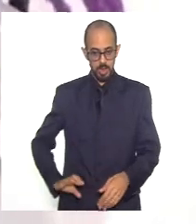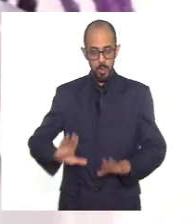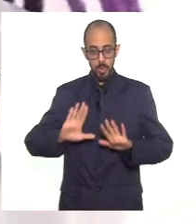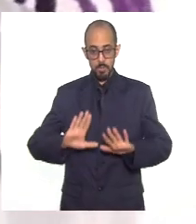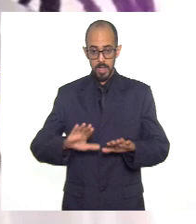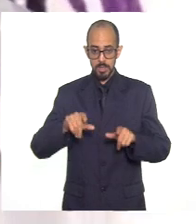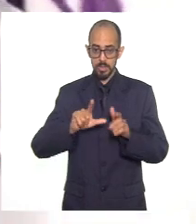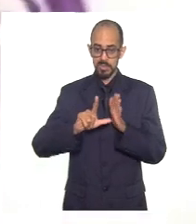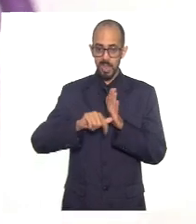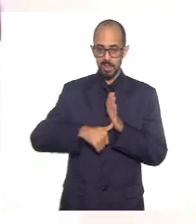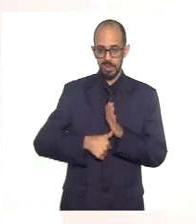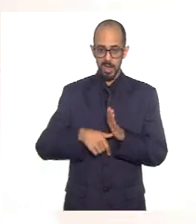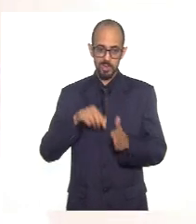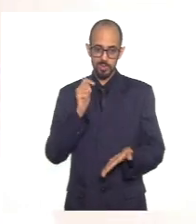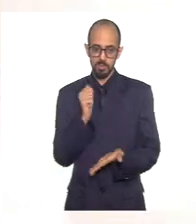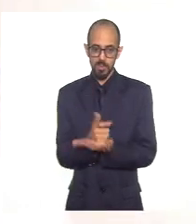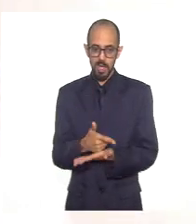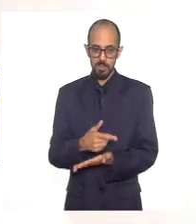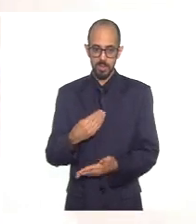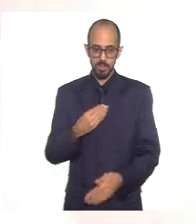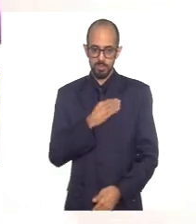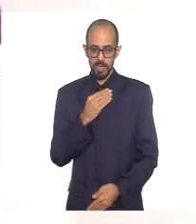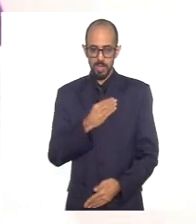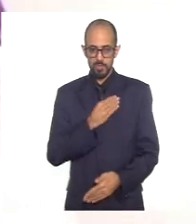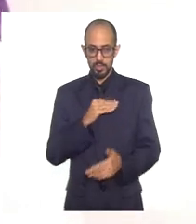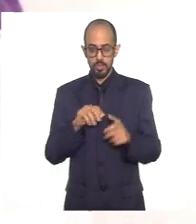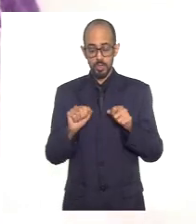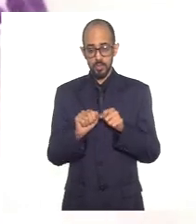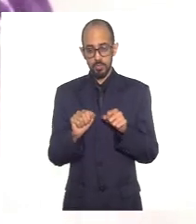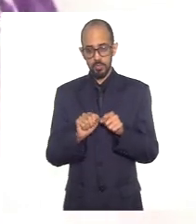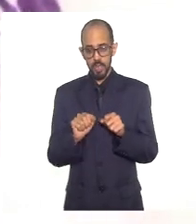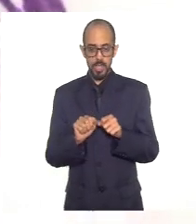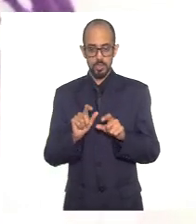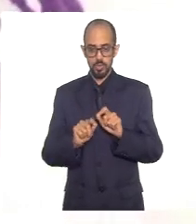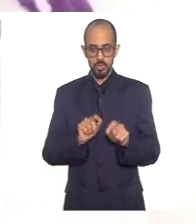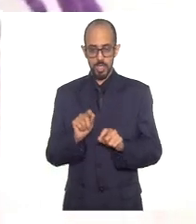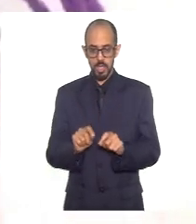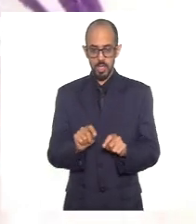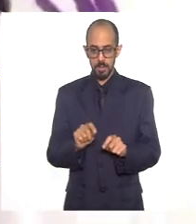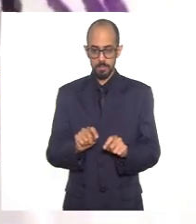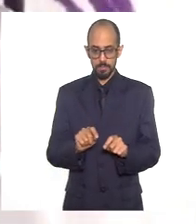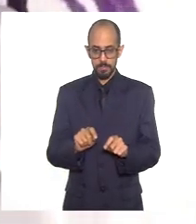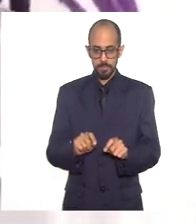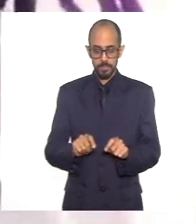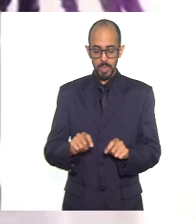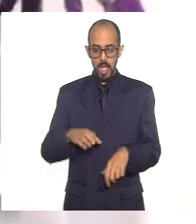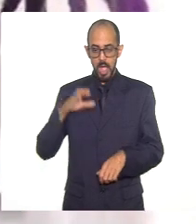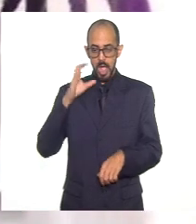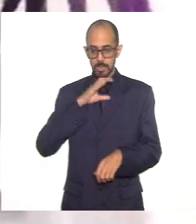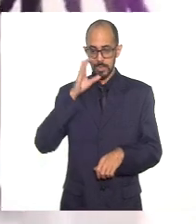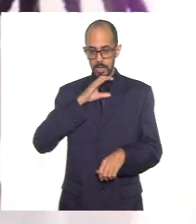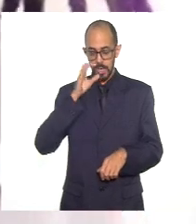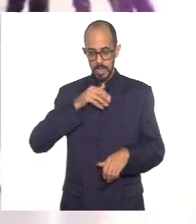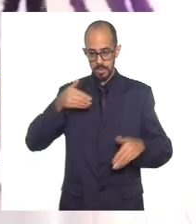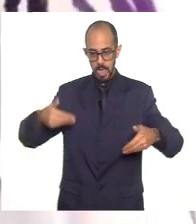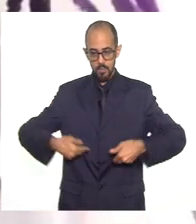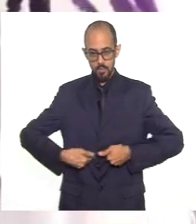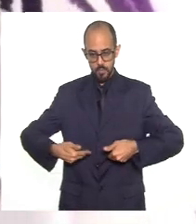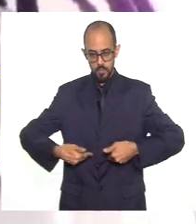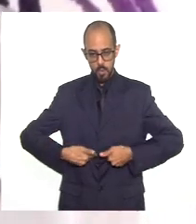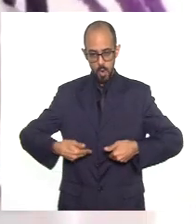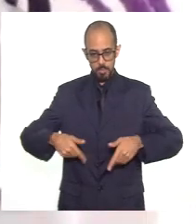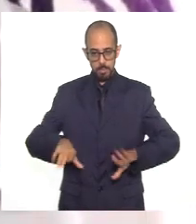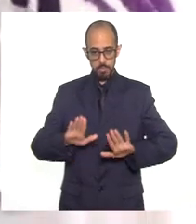atraso no pagamento desse benefício fez com que não só acelerasse a fome de diversas famílias,